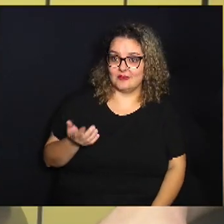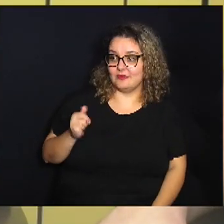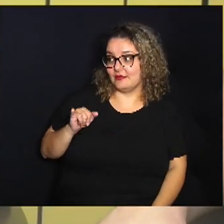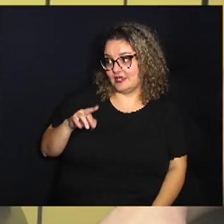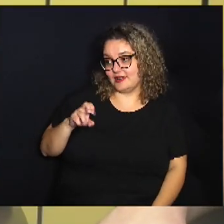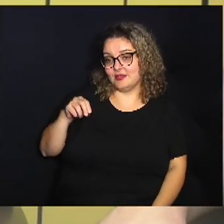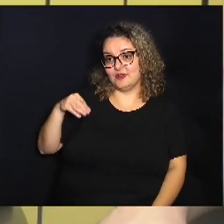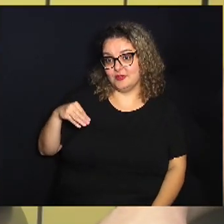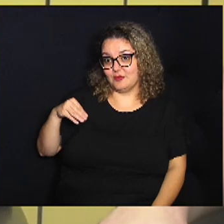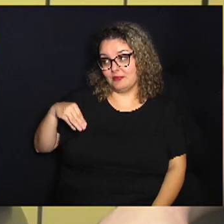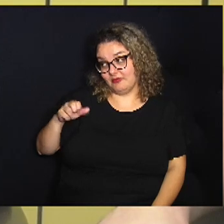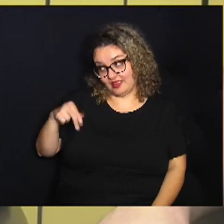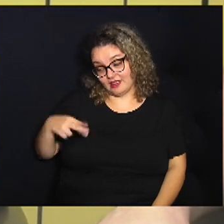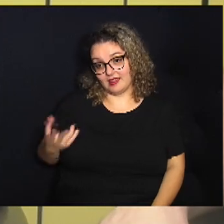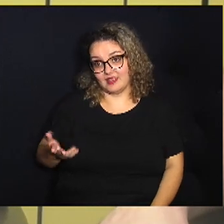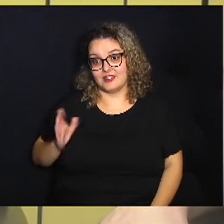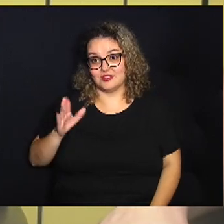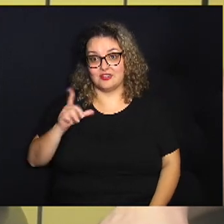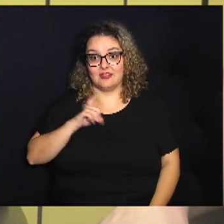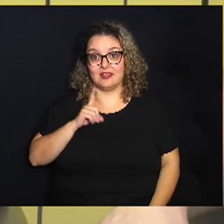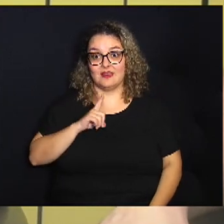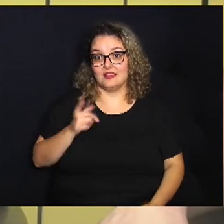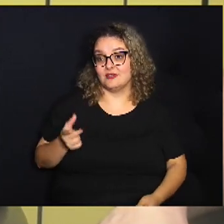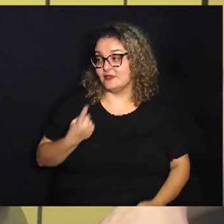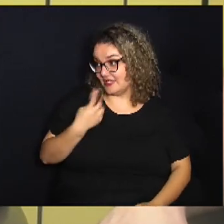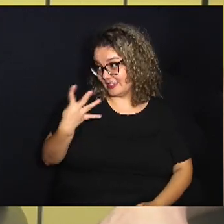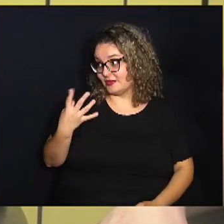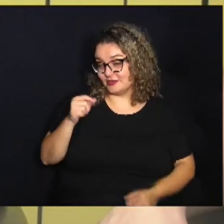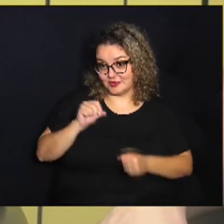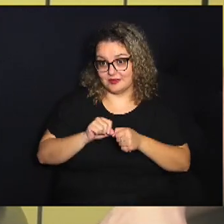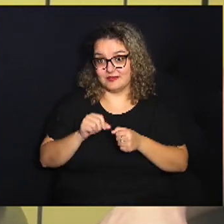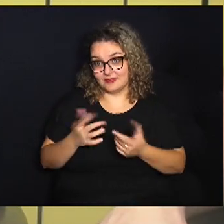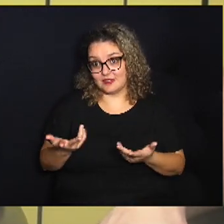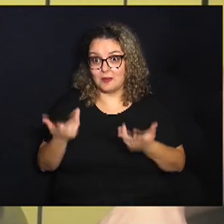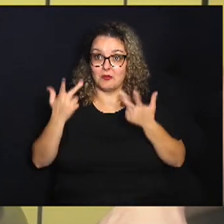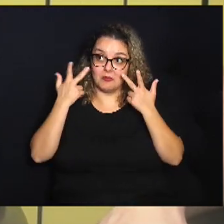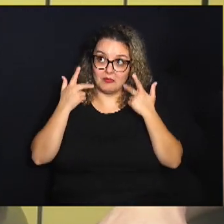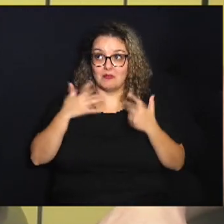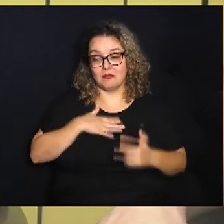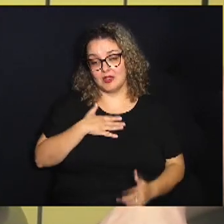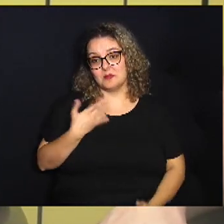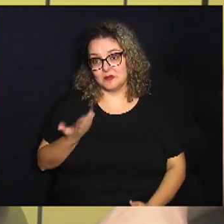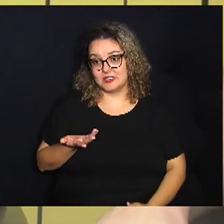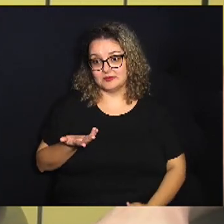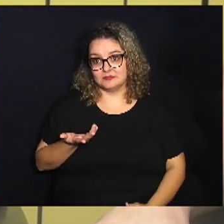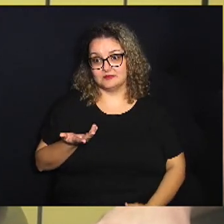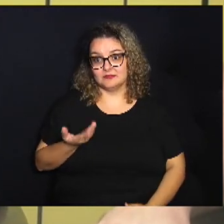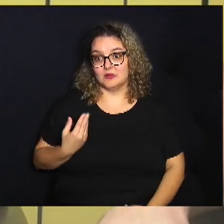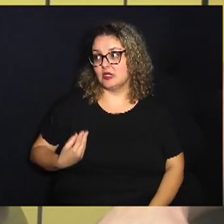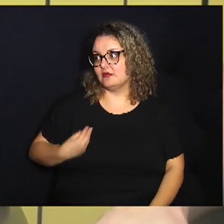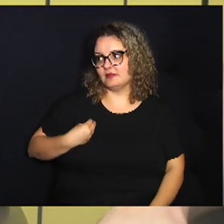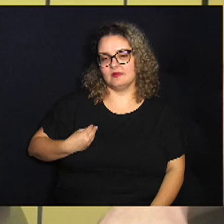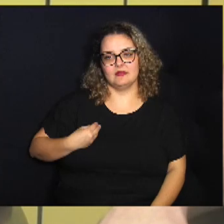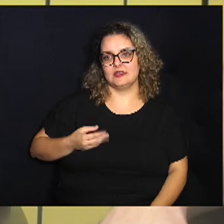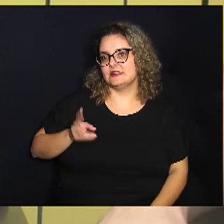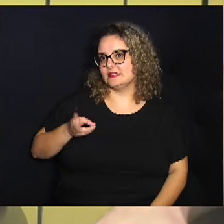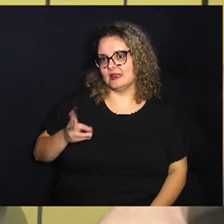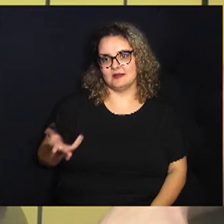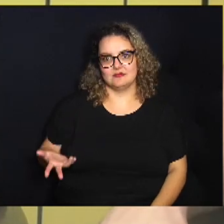mim, é assim, como eu já fiz 14, pra mim é algo mais natural. É, vivi isso o tempo todo.